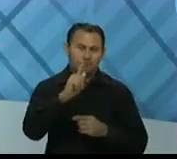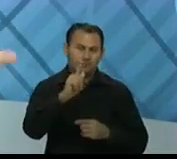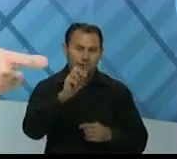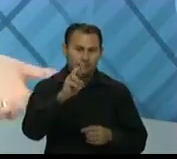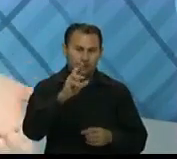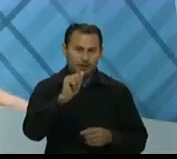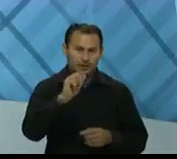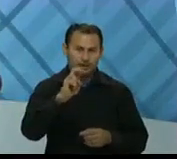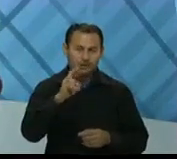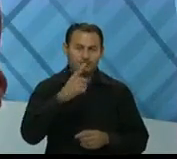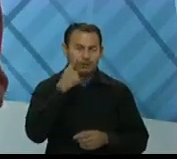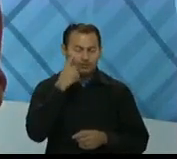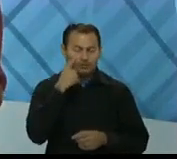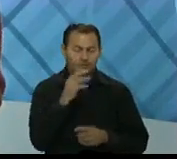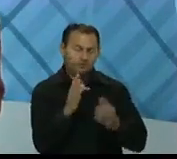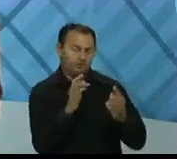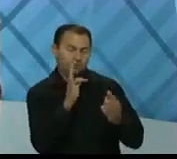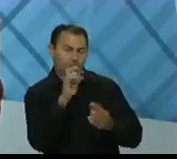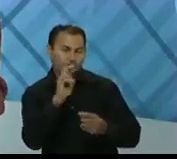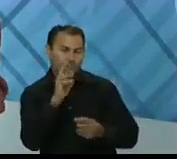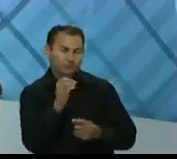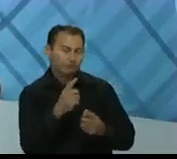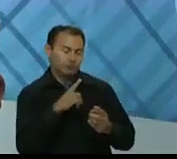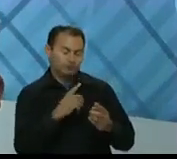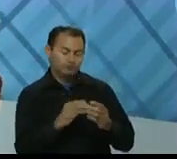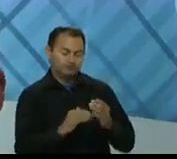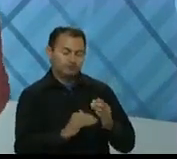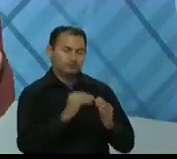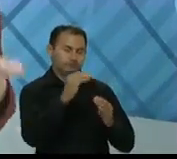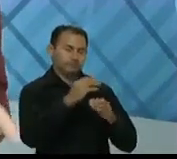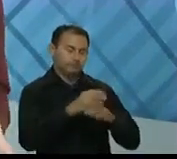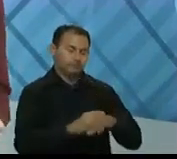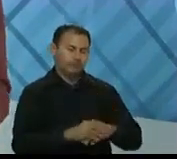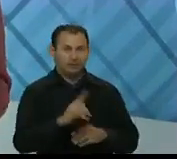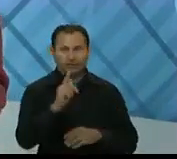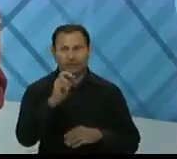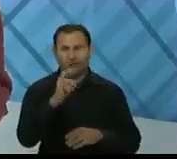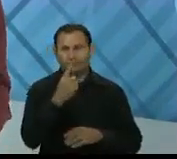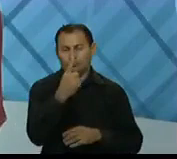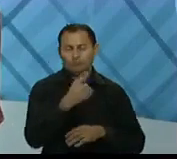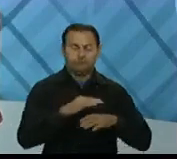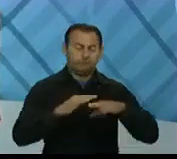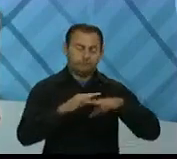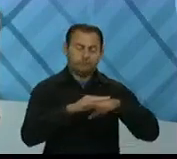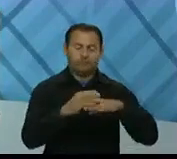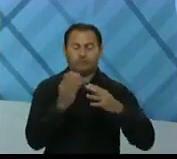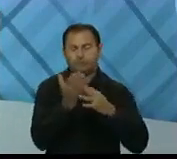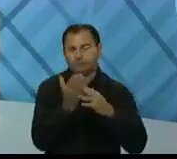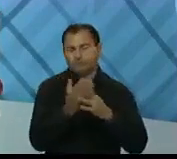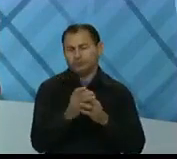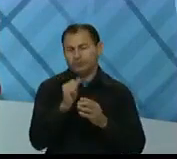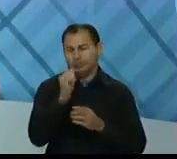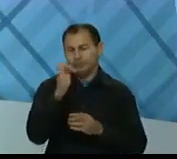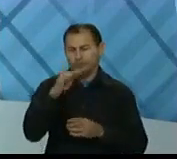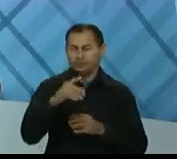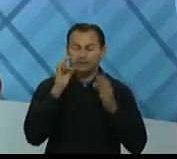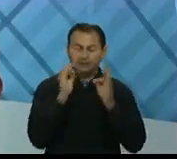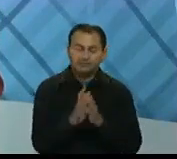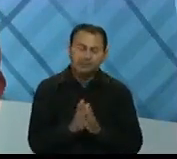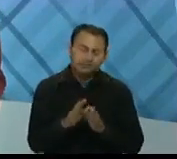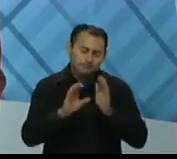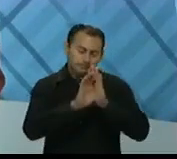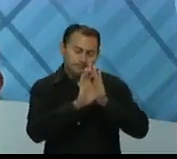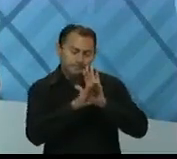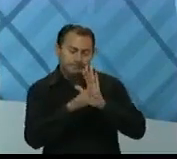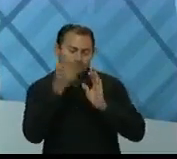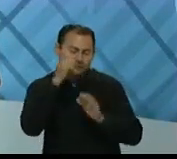grau. Vimos que quando a função tem grau 1, ela pode ser uma função linear ou uma função afim. Então, agora com esses